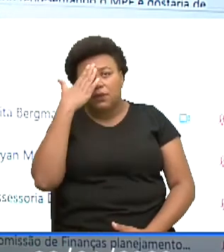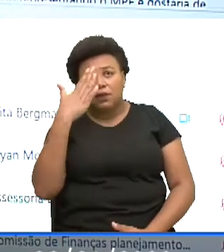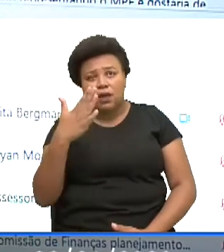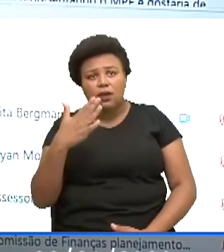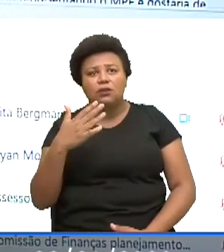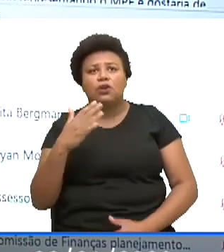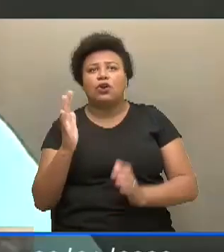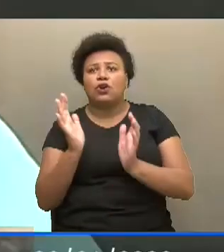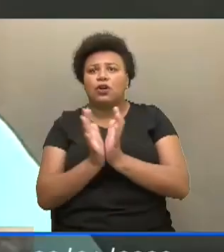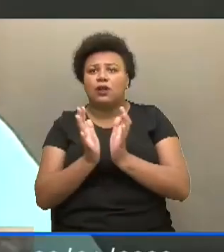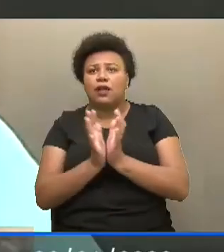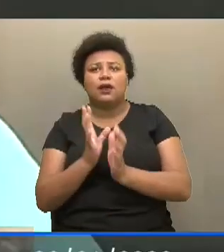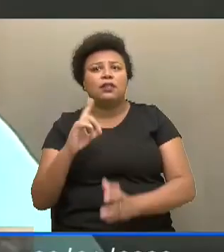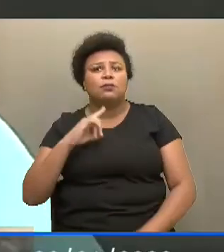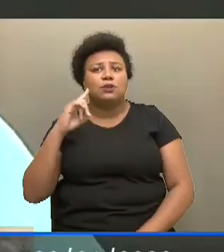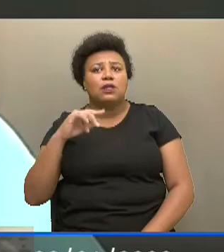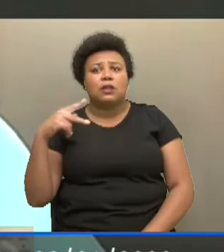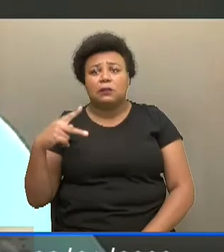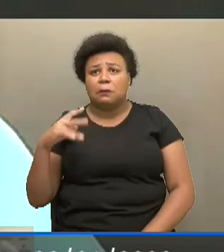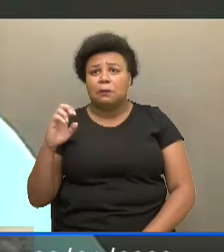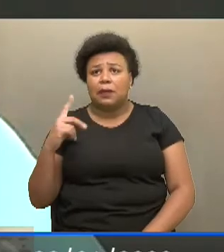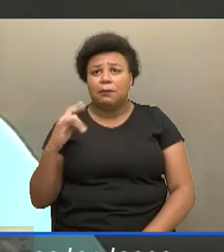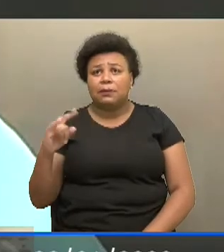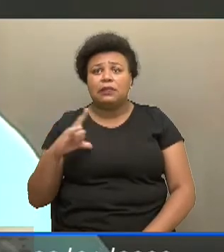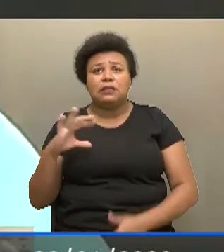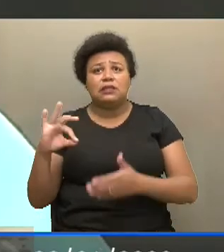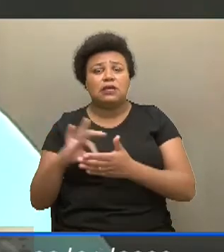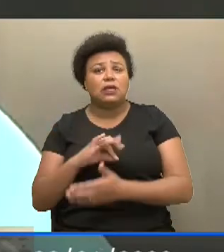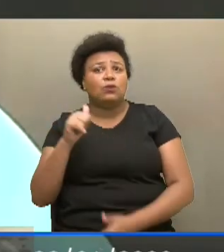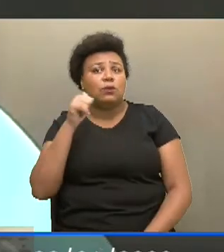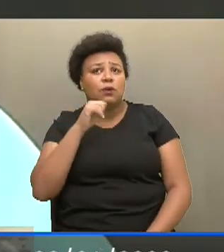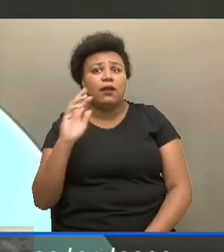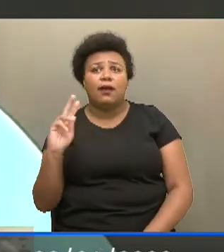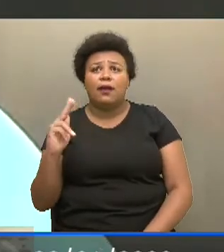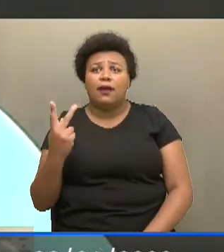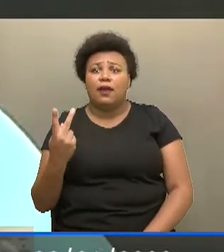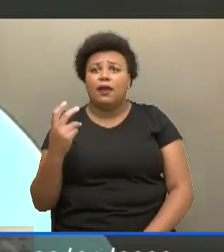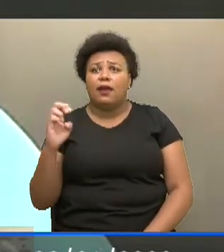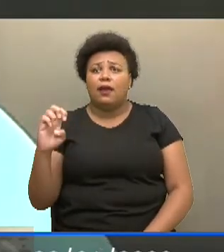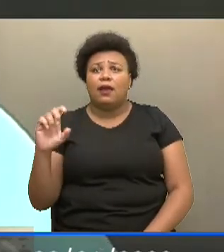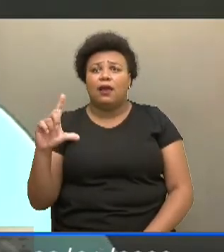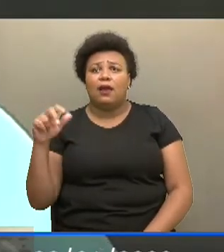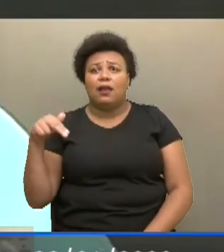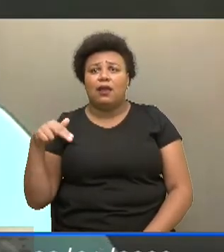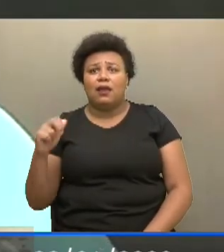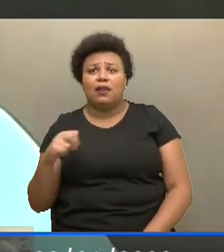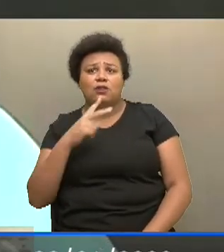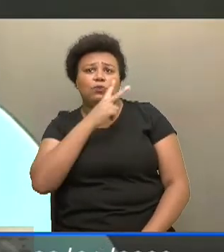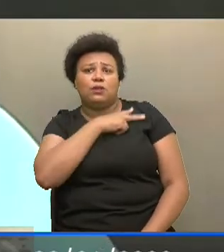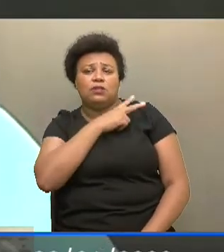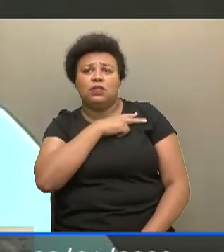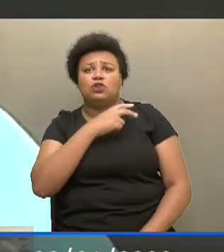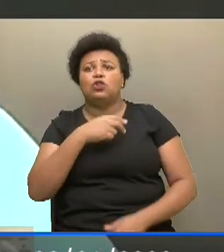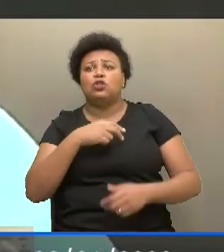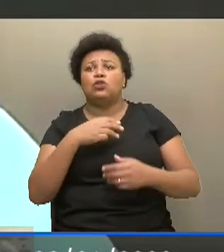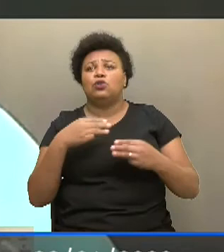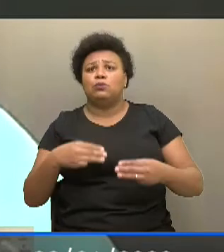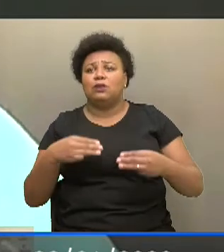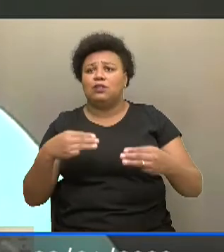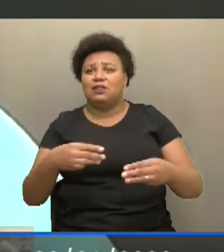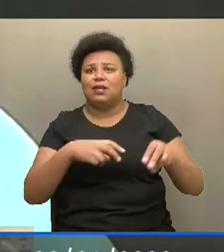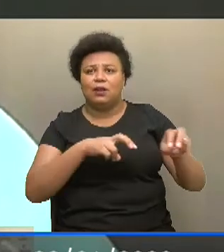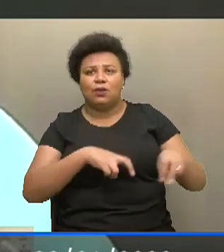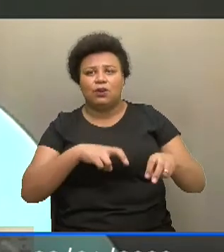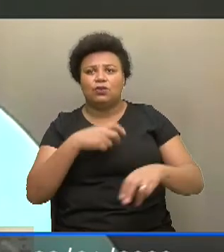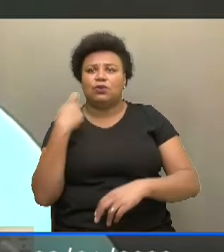obrigado colega deputado Pepe Vargas. Aqui está escrita a Helena Ruggeri, nossa superintendente do Ministério da Agricultura, aqui do Rio Grande